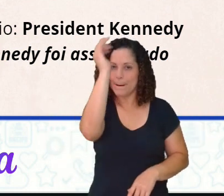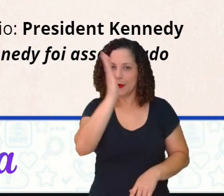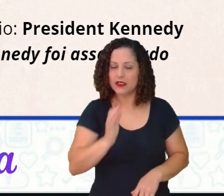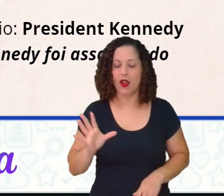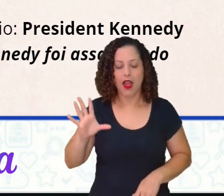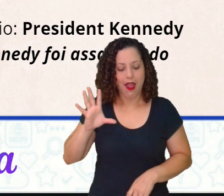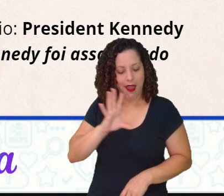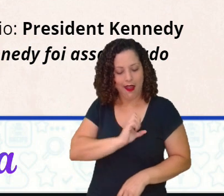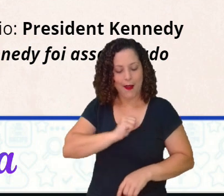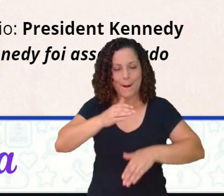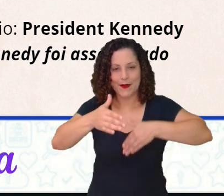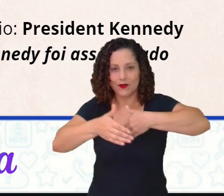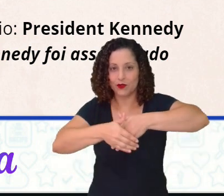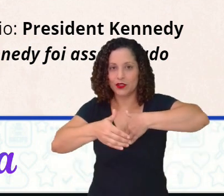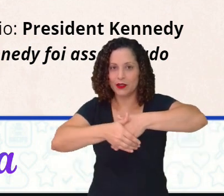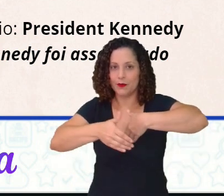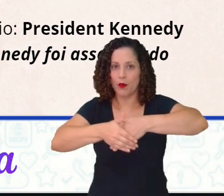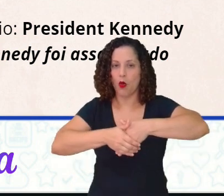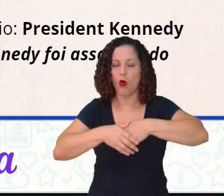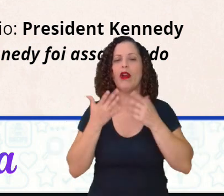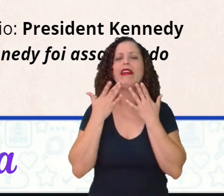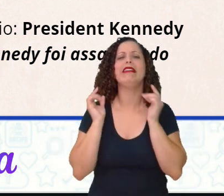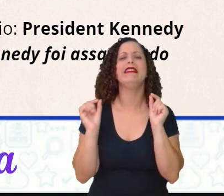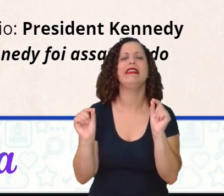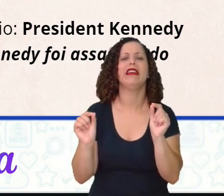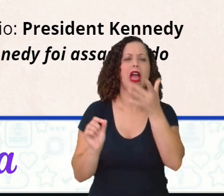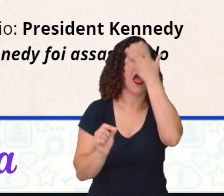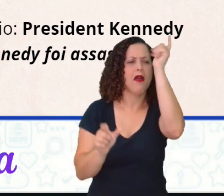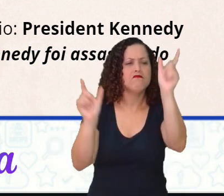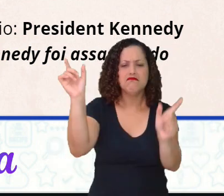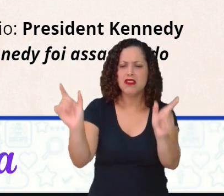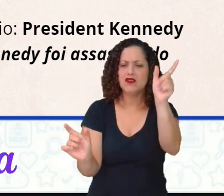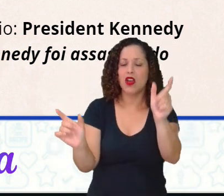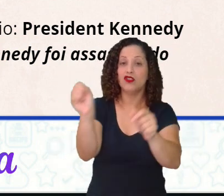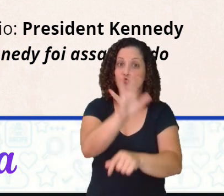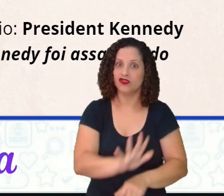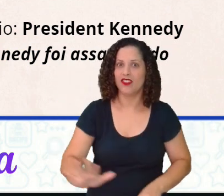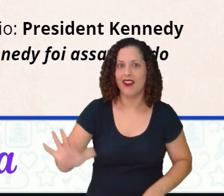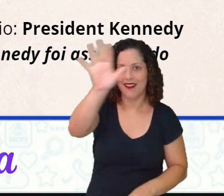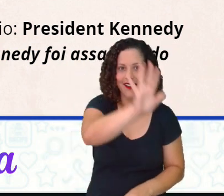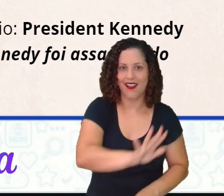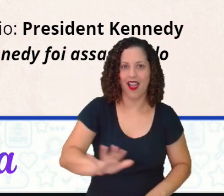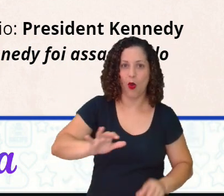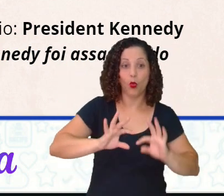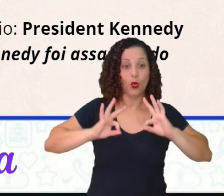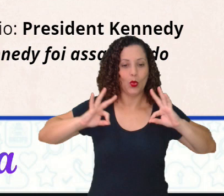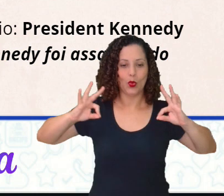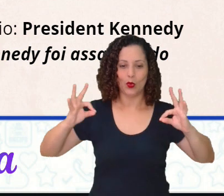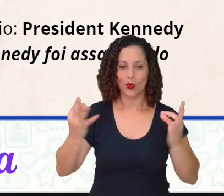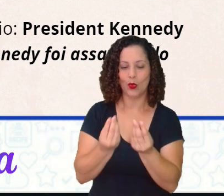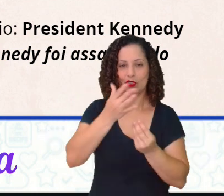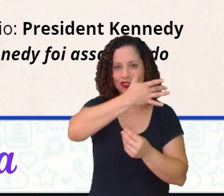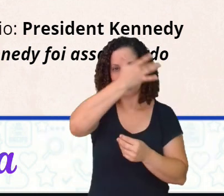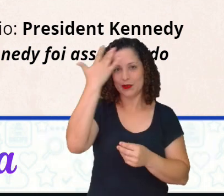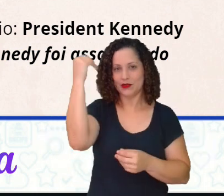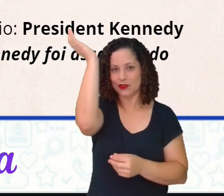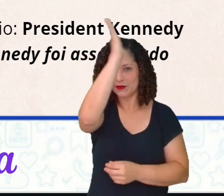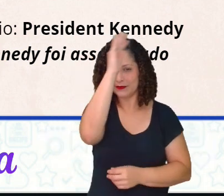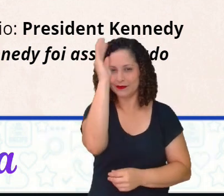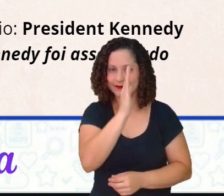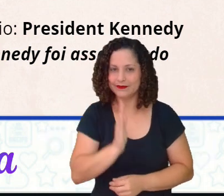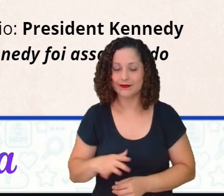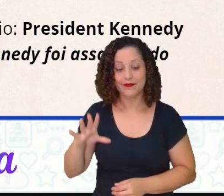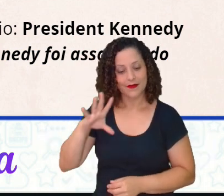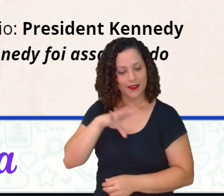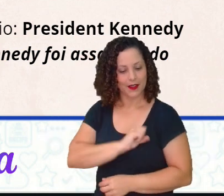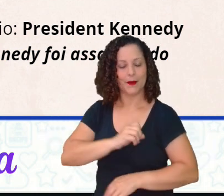Esses brasileiros quais são? Estou generalizando, estou falando de todos, né? Gostam de futebol,